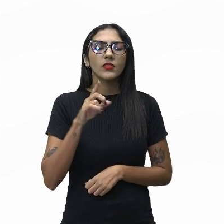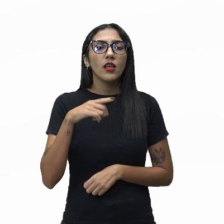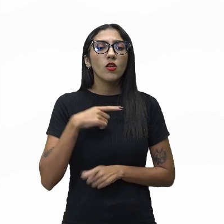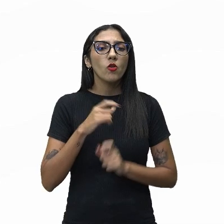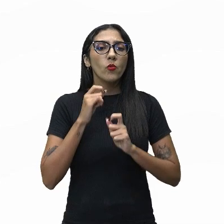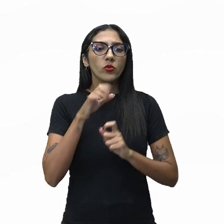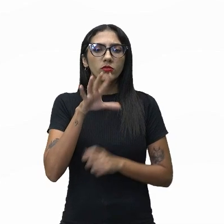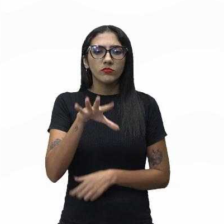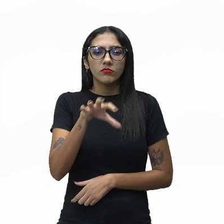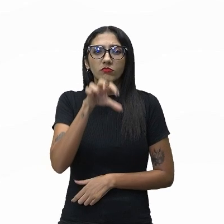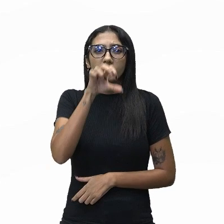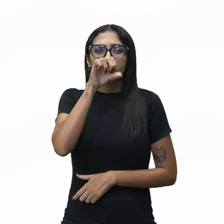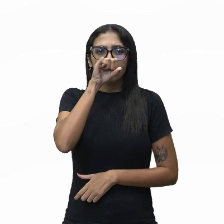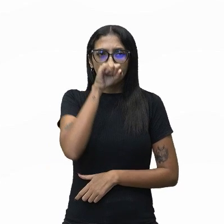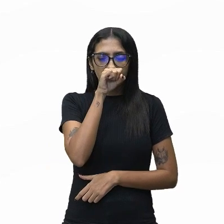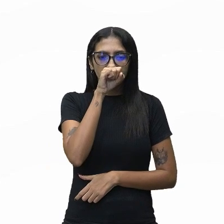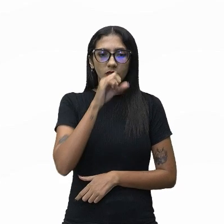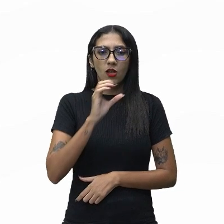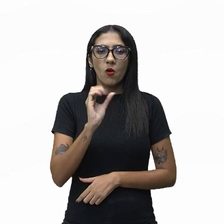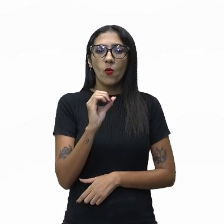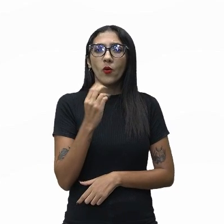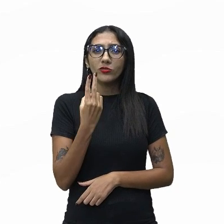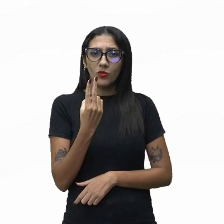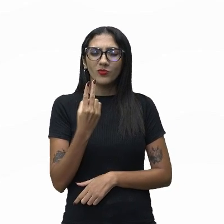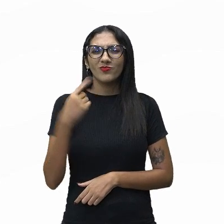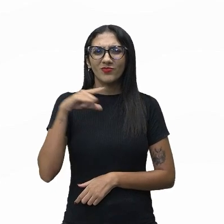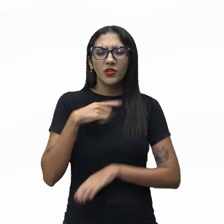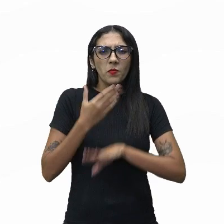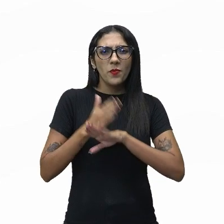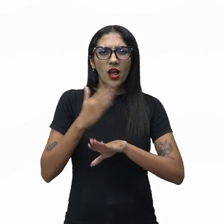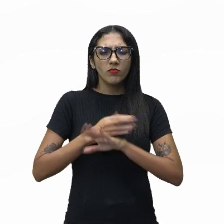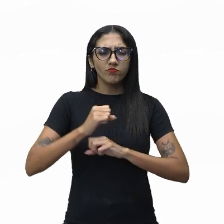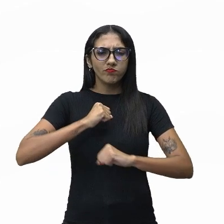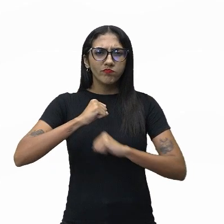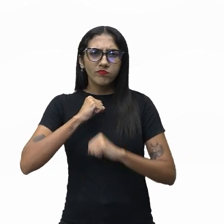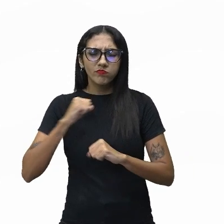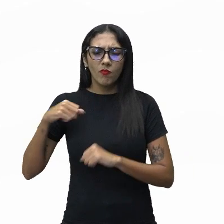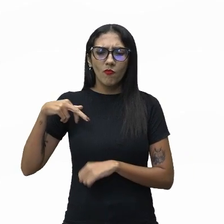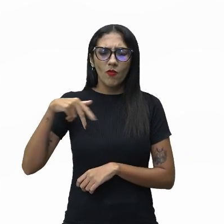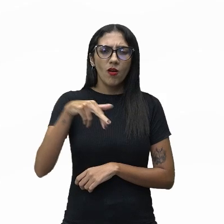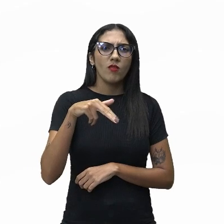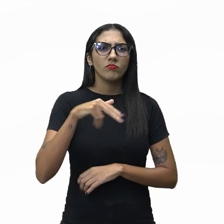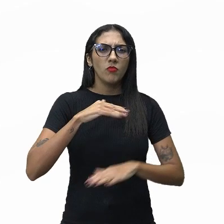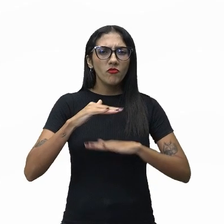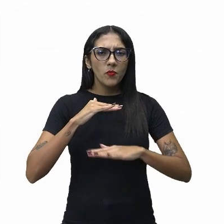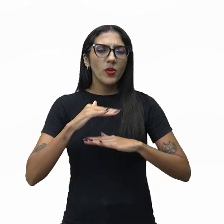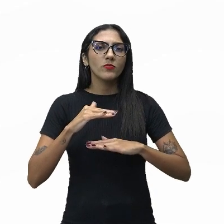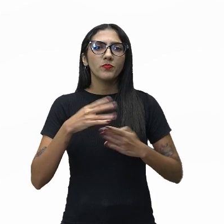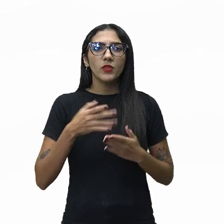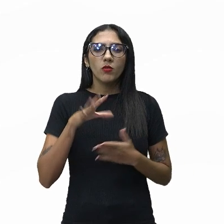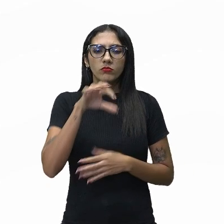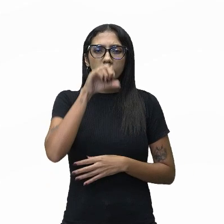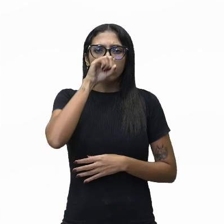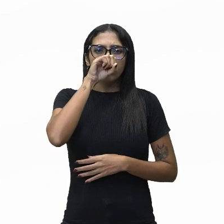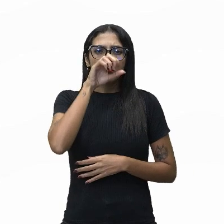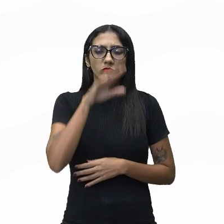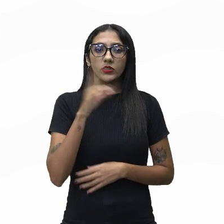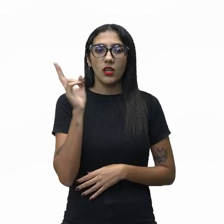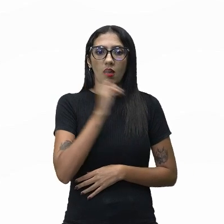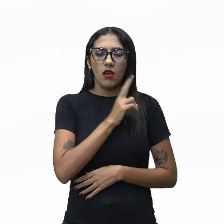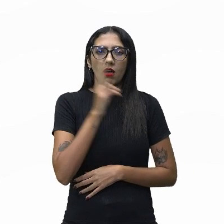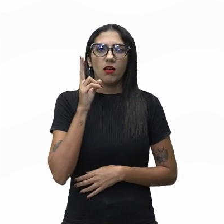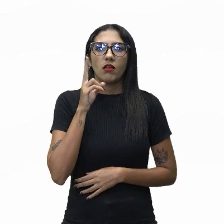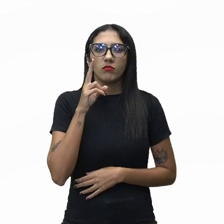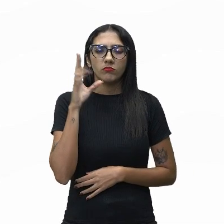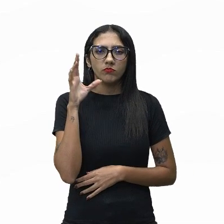captação do oxigênio. Então, você está ali gastando energia, está correndo, está se movimentando. A sua respiração está mais acelerada. Por